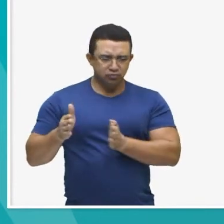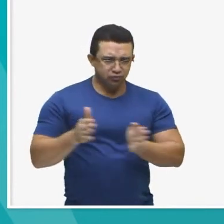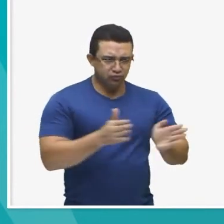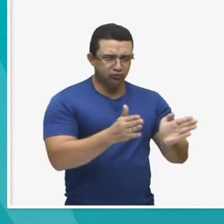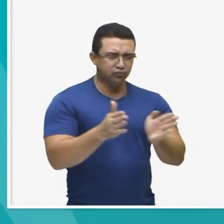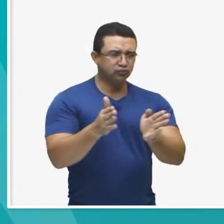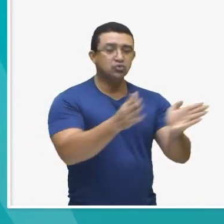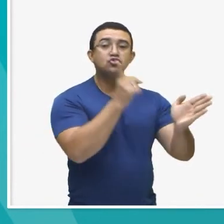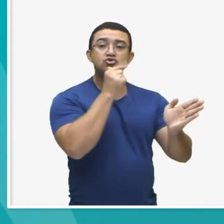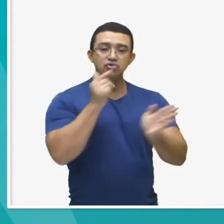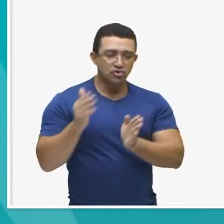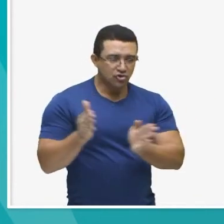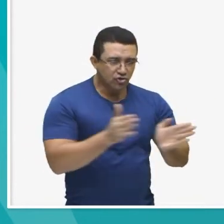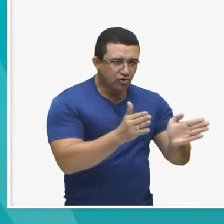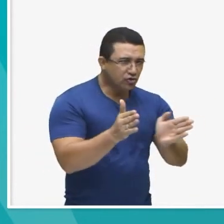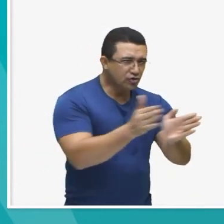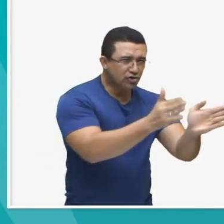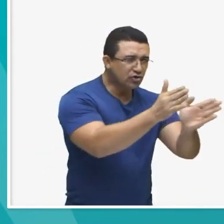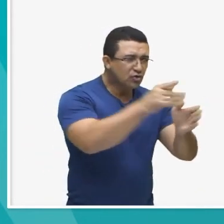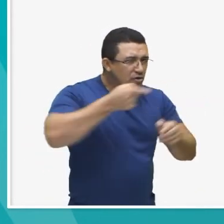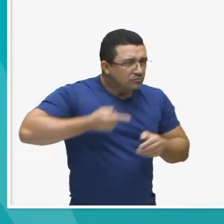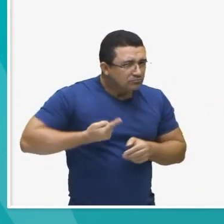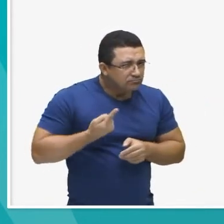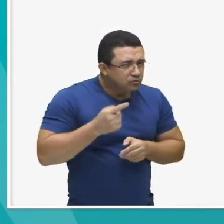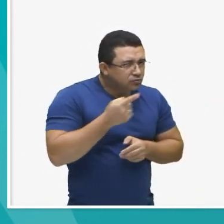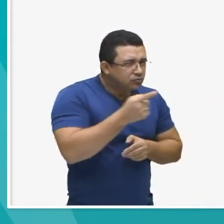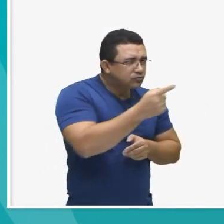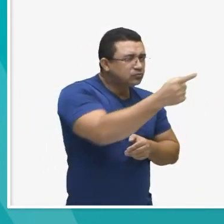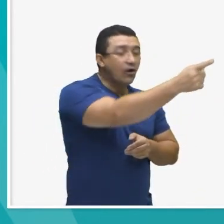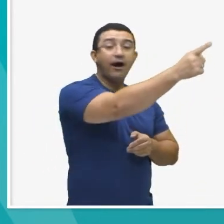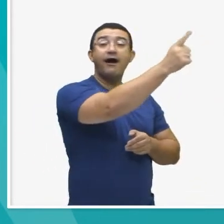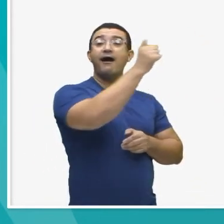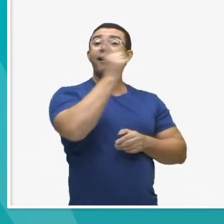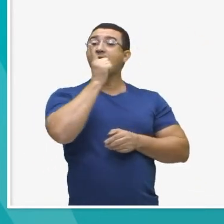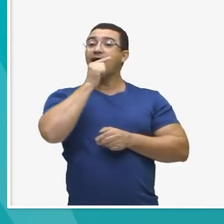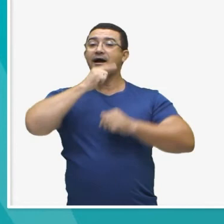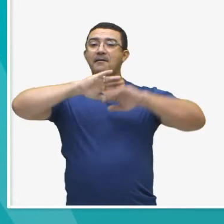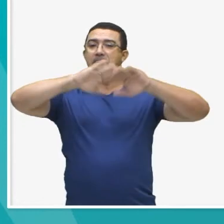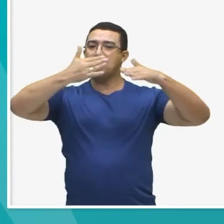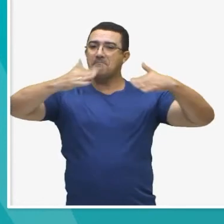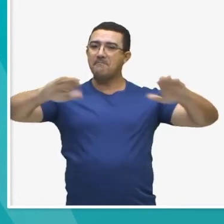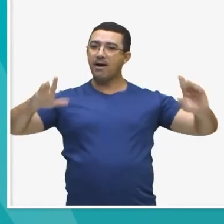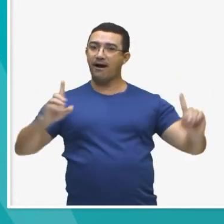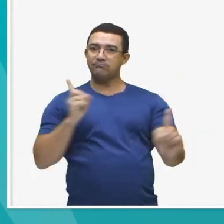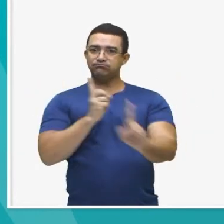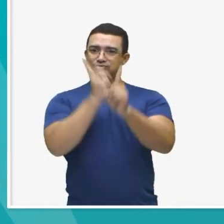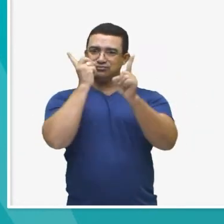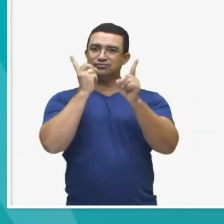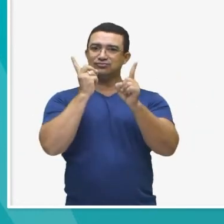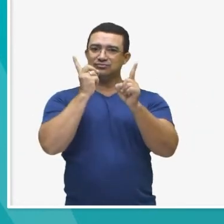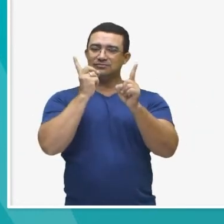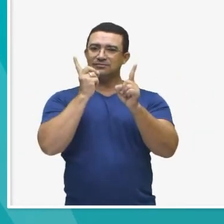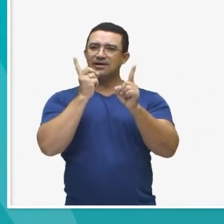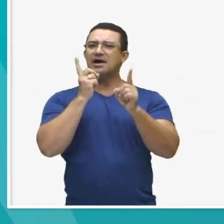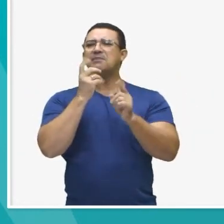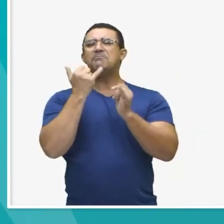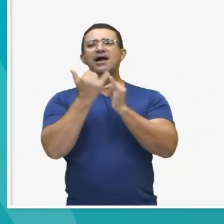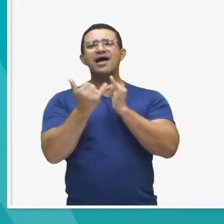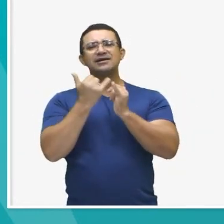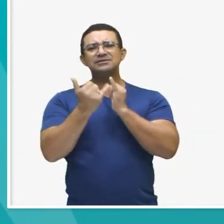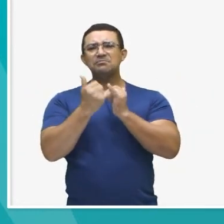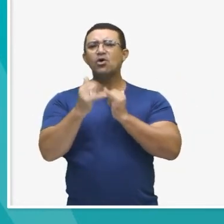até chegar no mar. E no mar ele termina, no mar ele se finda. É como se ele morresse e outra